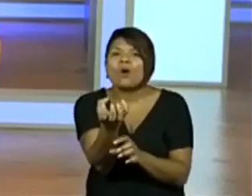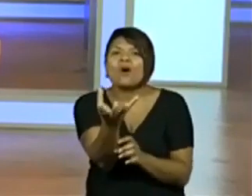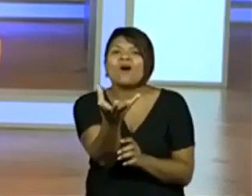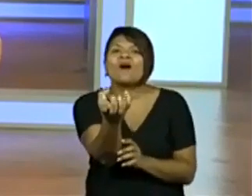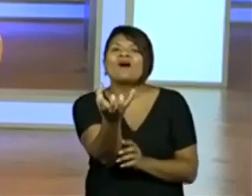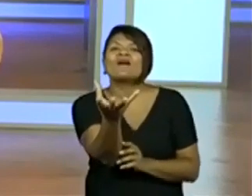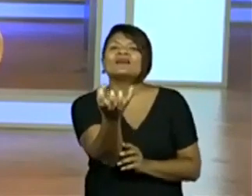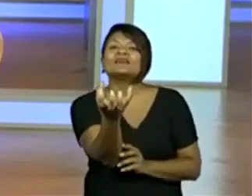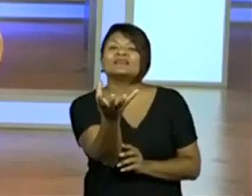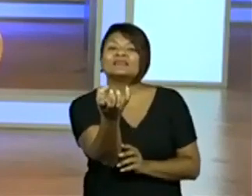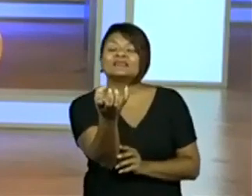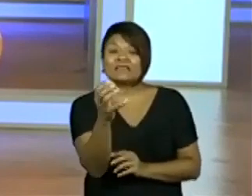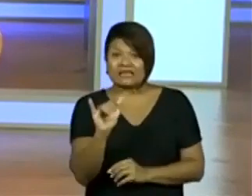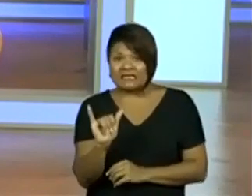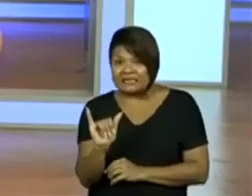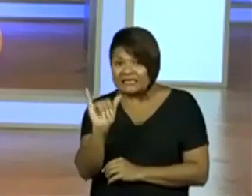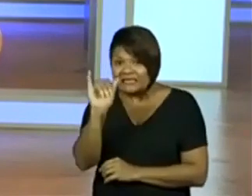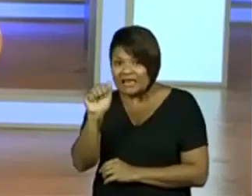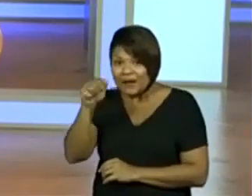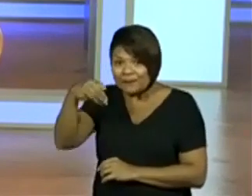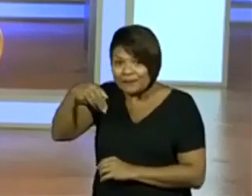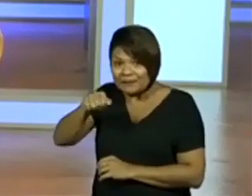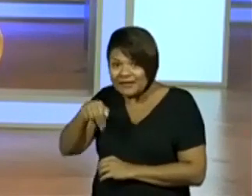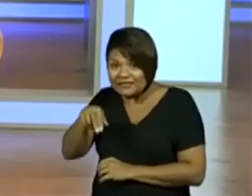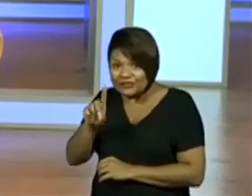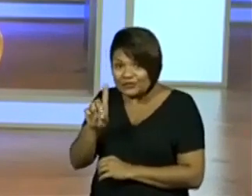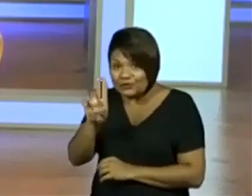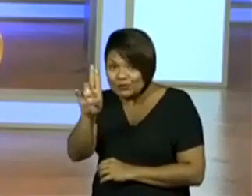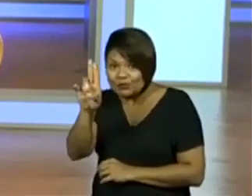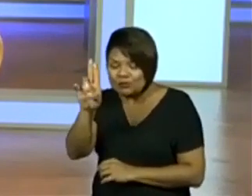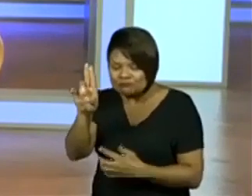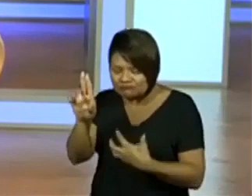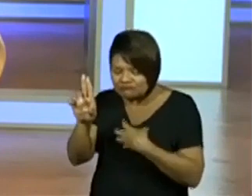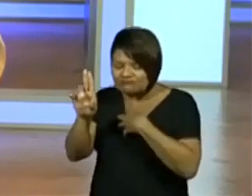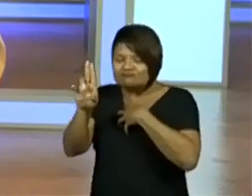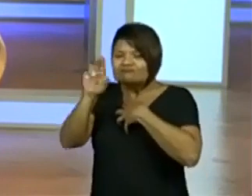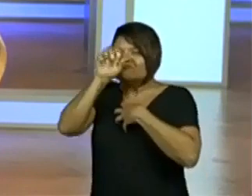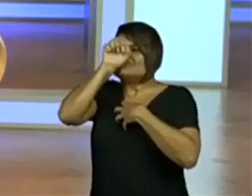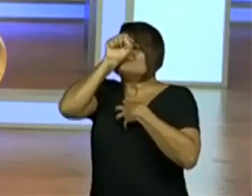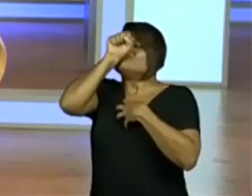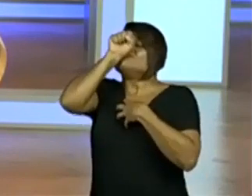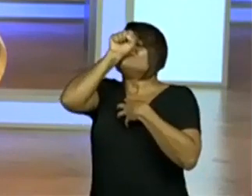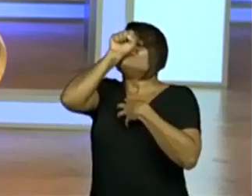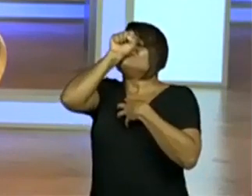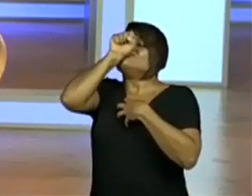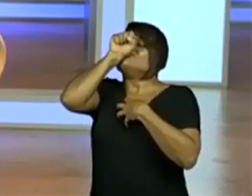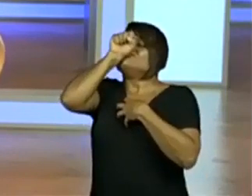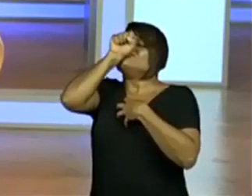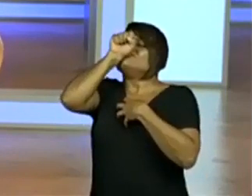Nhamandu inspira e quando sopra seu hálito,